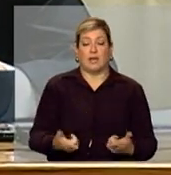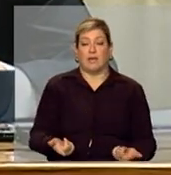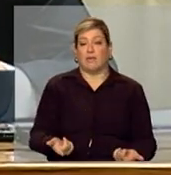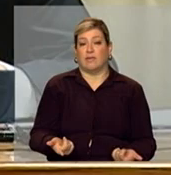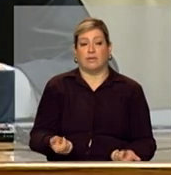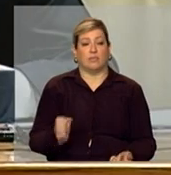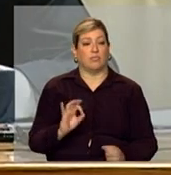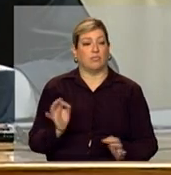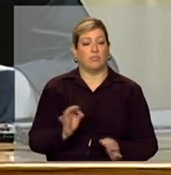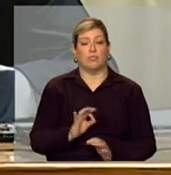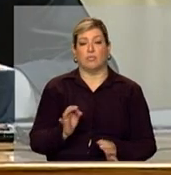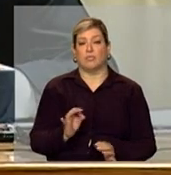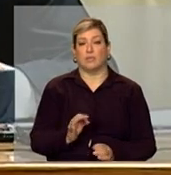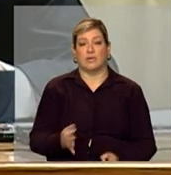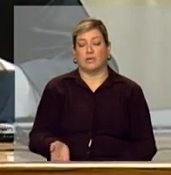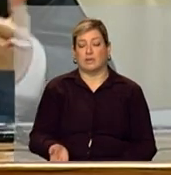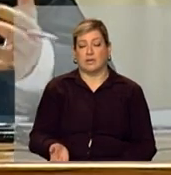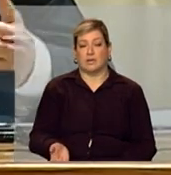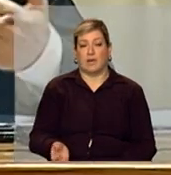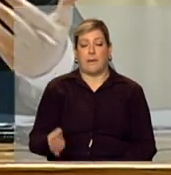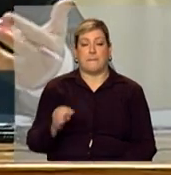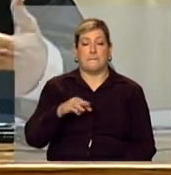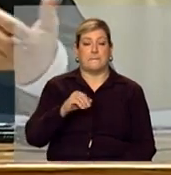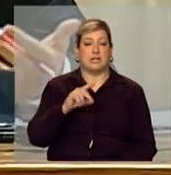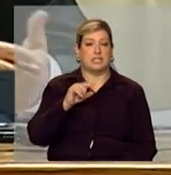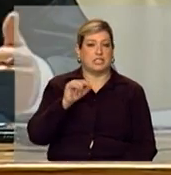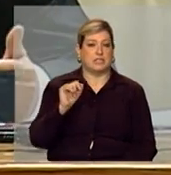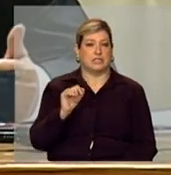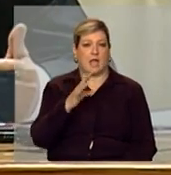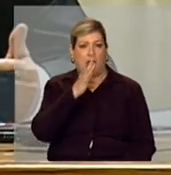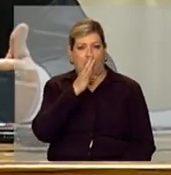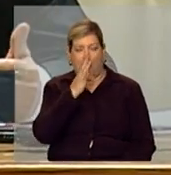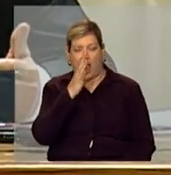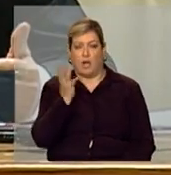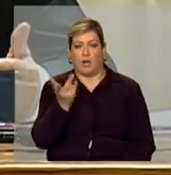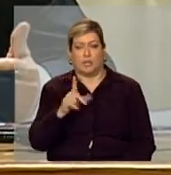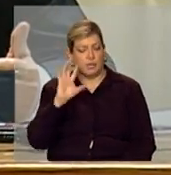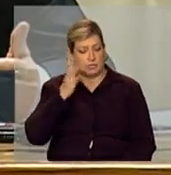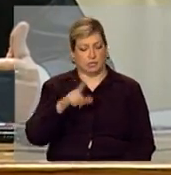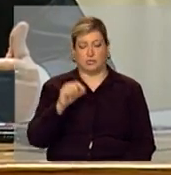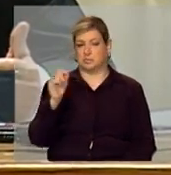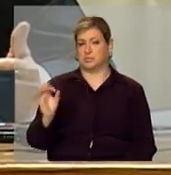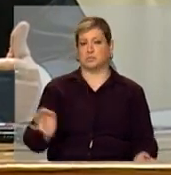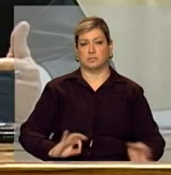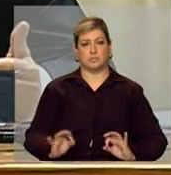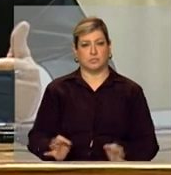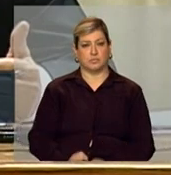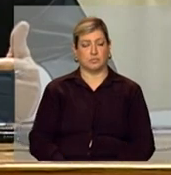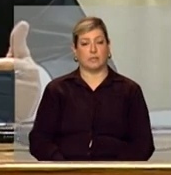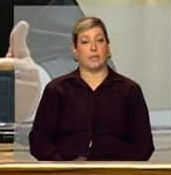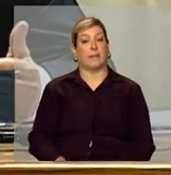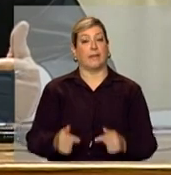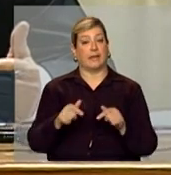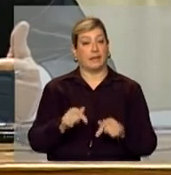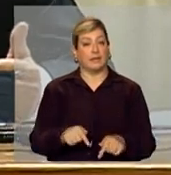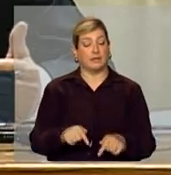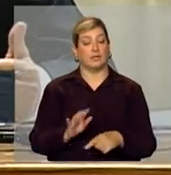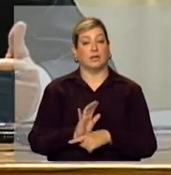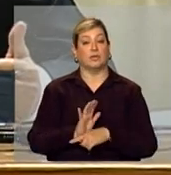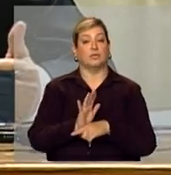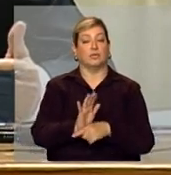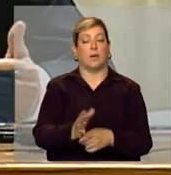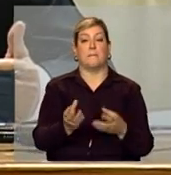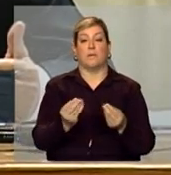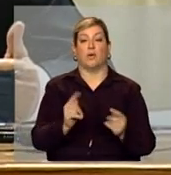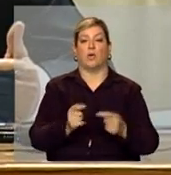nenhuma digamos Nenhuma medida excepcional que foi tomada né E isto deverá favorecer